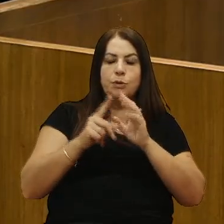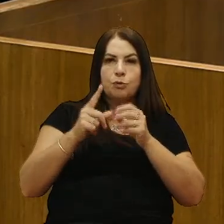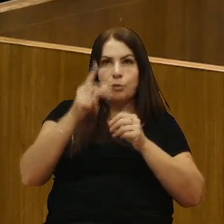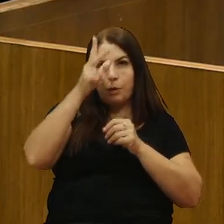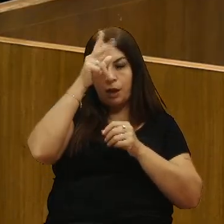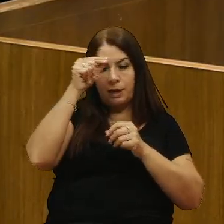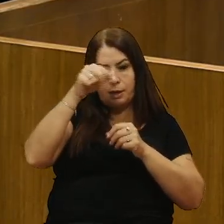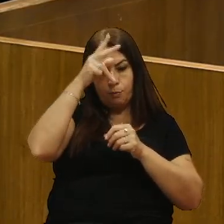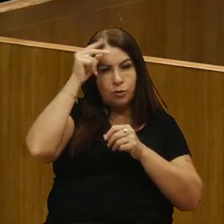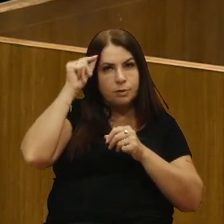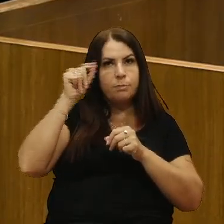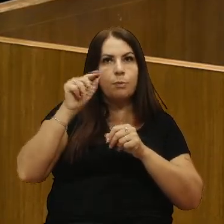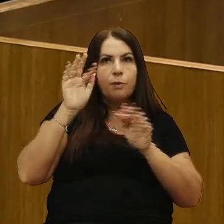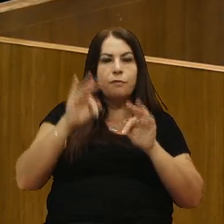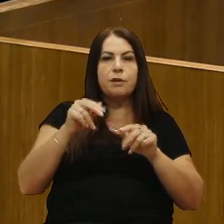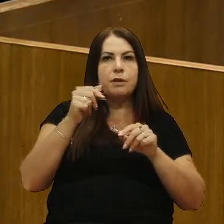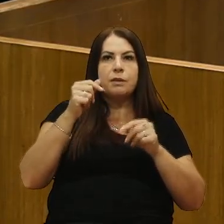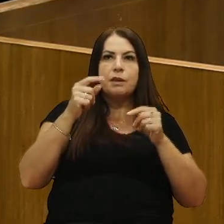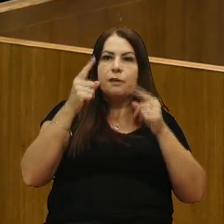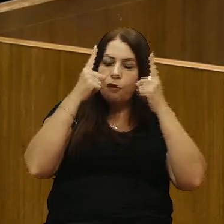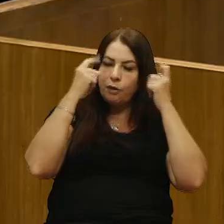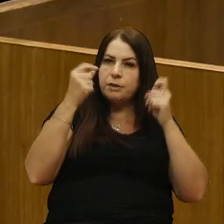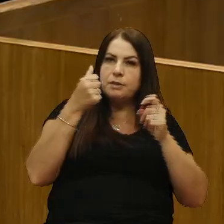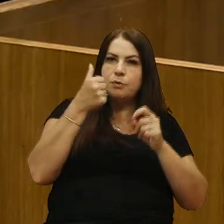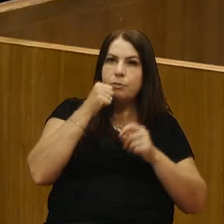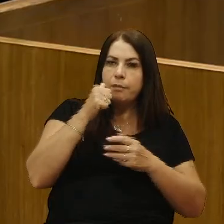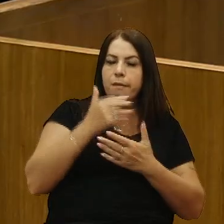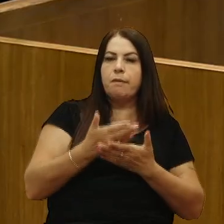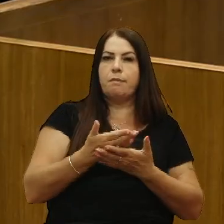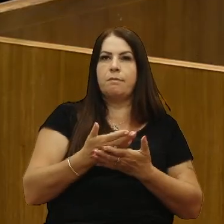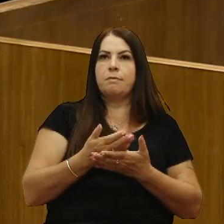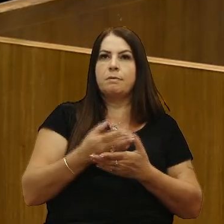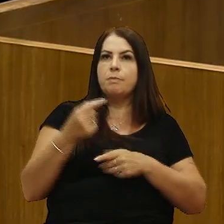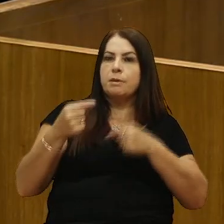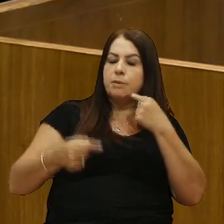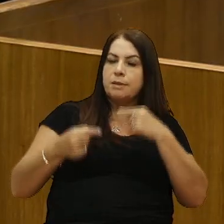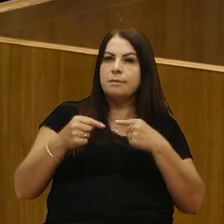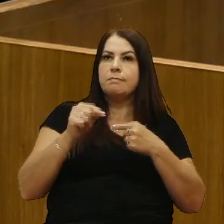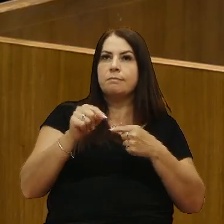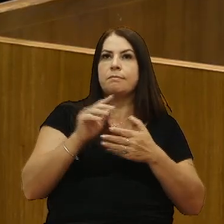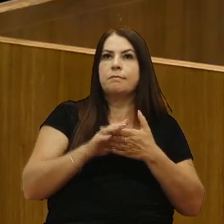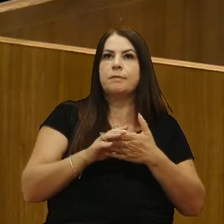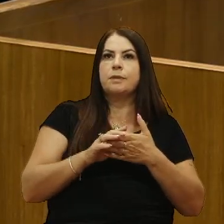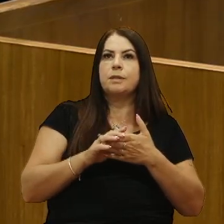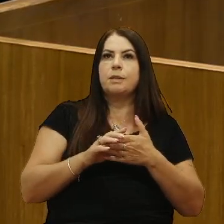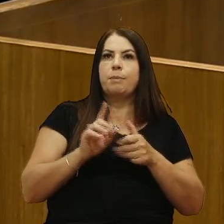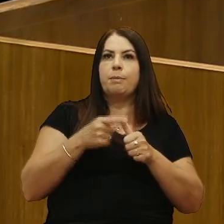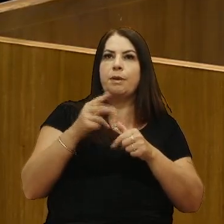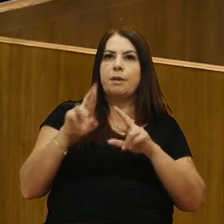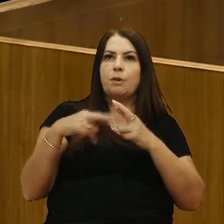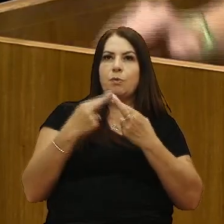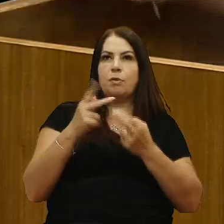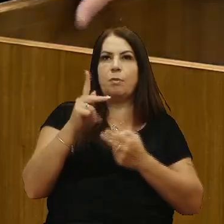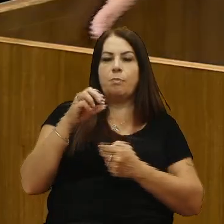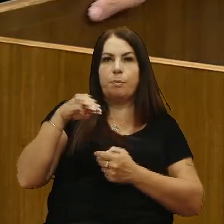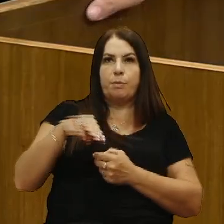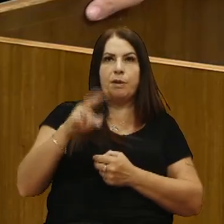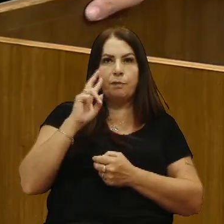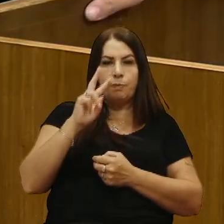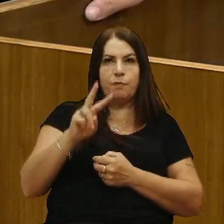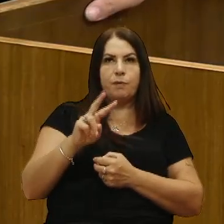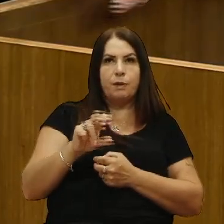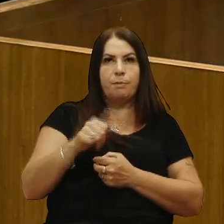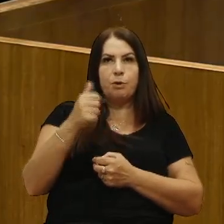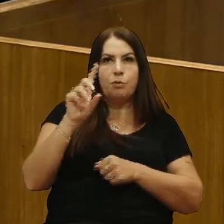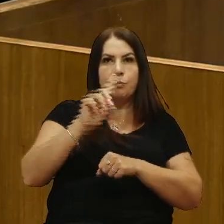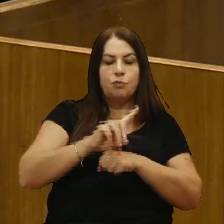enfrentamento à violência contra a mulher, que nós estaremos debatendo, né, na nossa primeira reunião da PEN, que estamos verificando ali a melhor